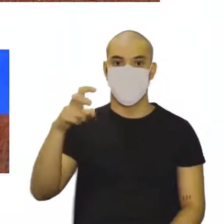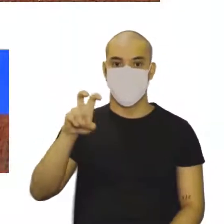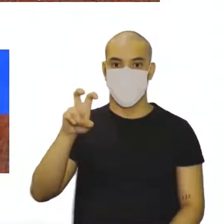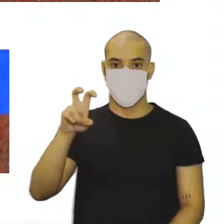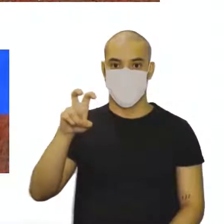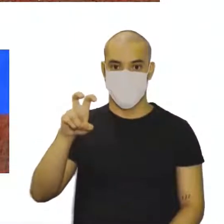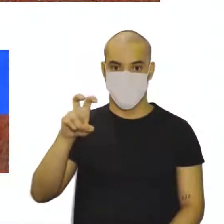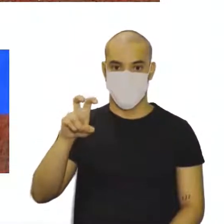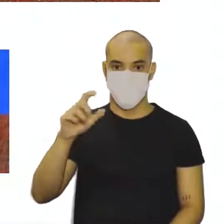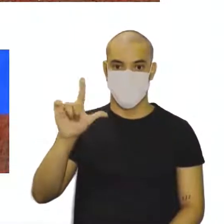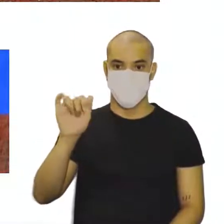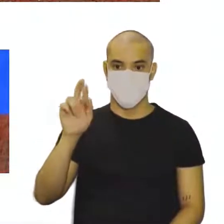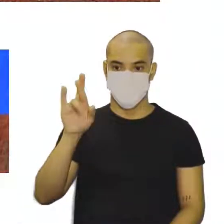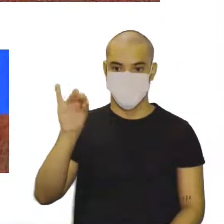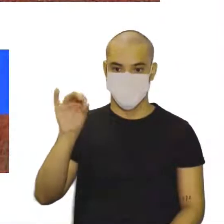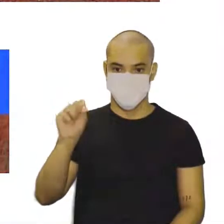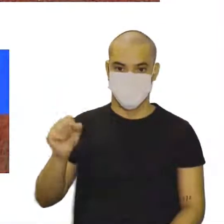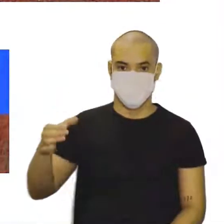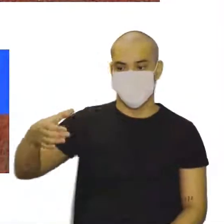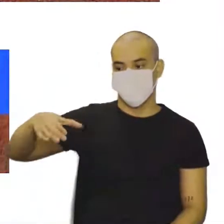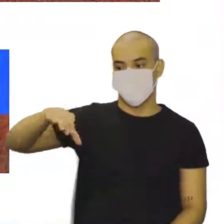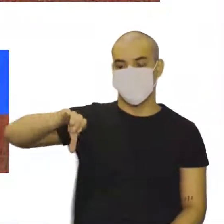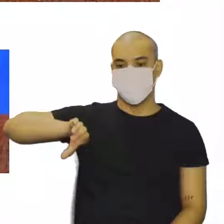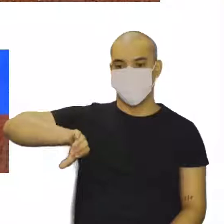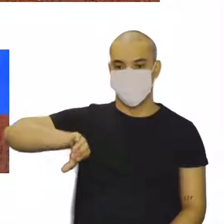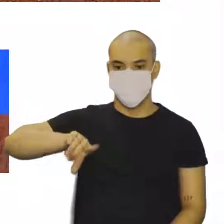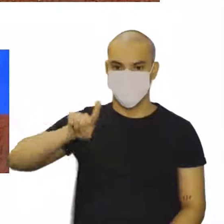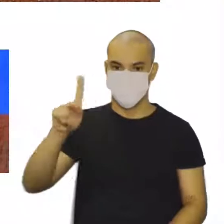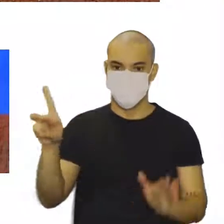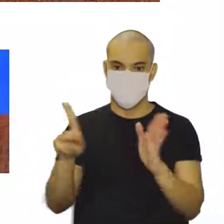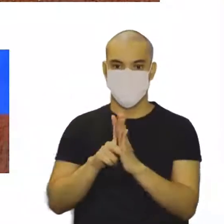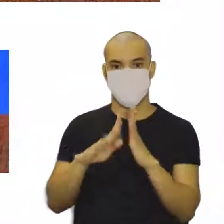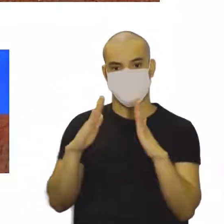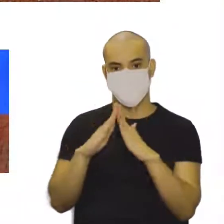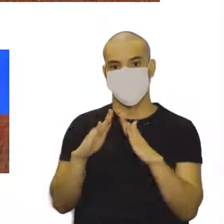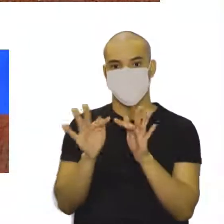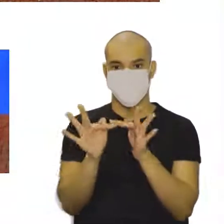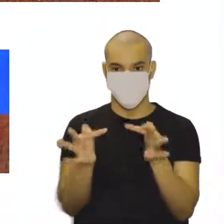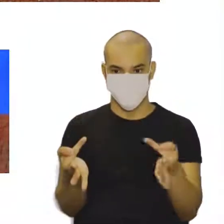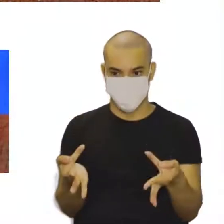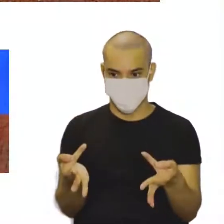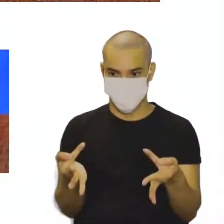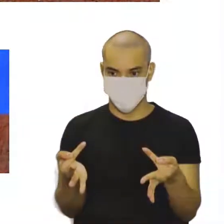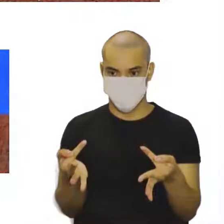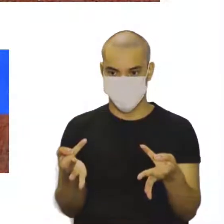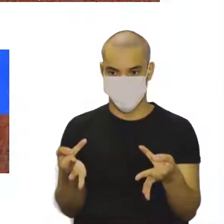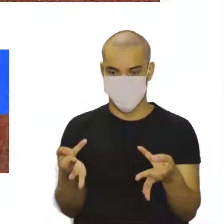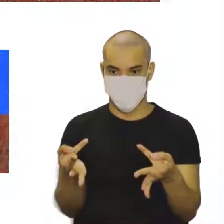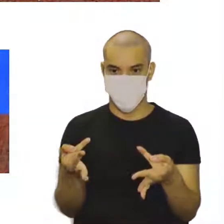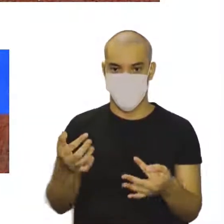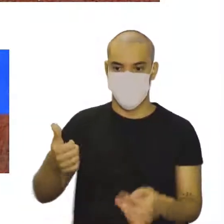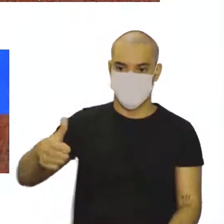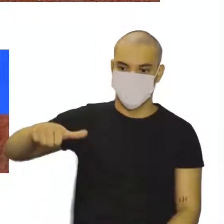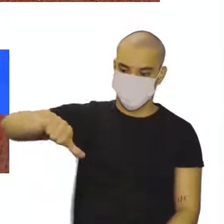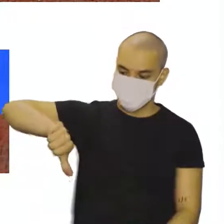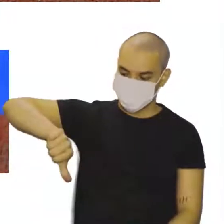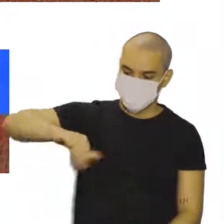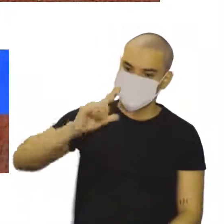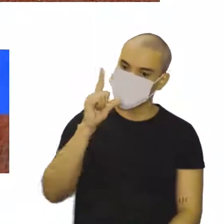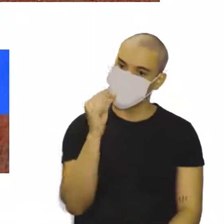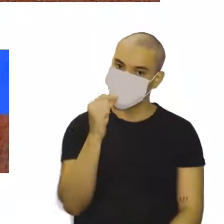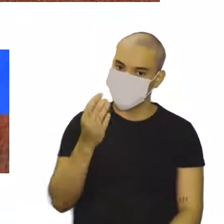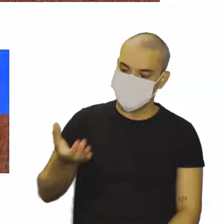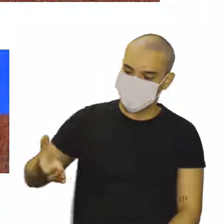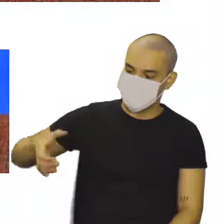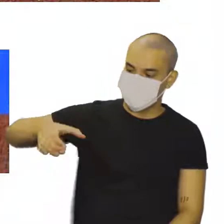água, ok? Isso aqui é um aterramento mais para residência, algo mais simples, ok? Eu coloquei aqui a água, tá?